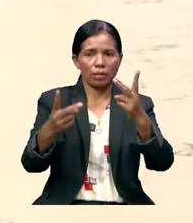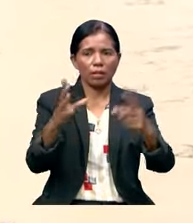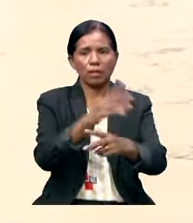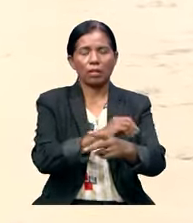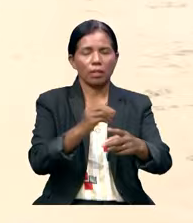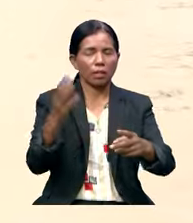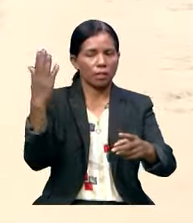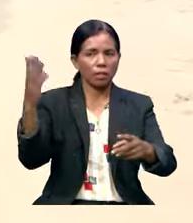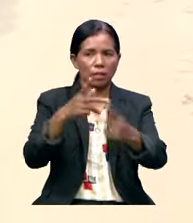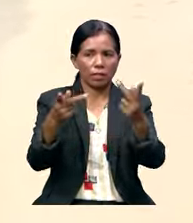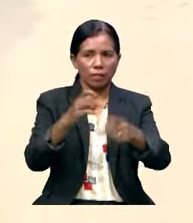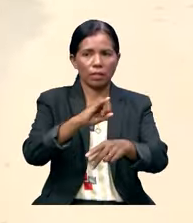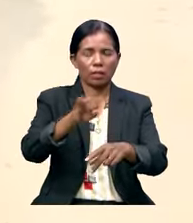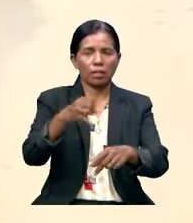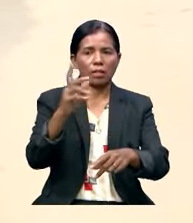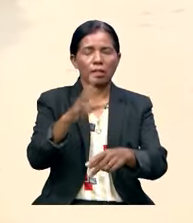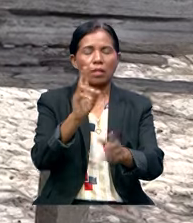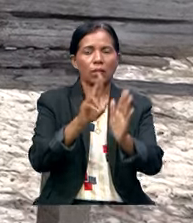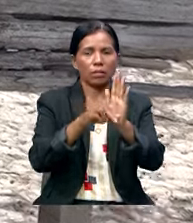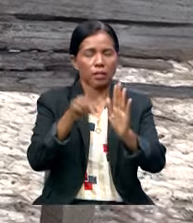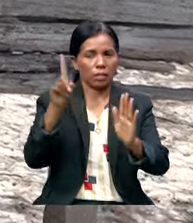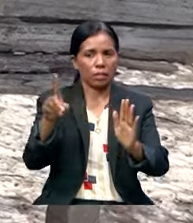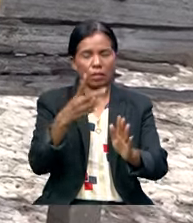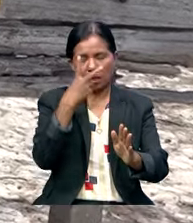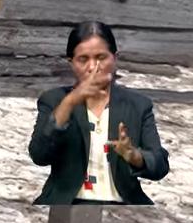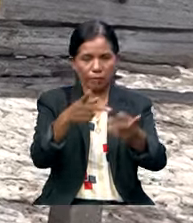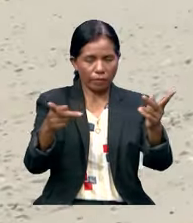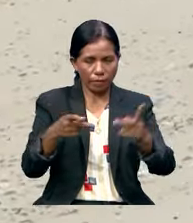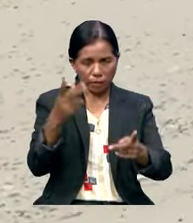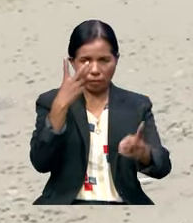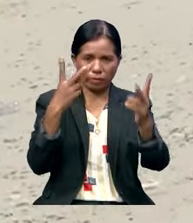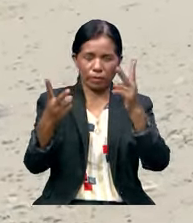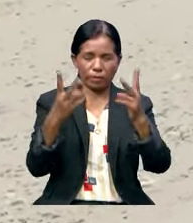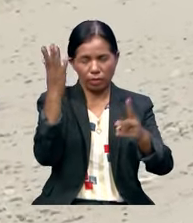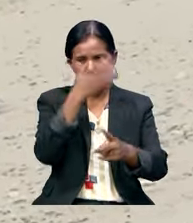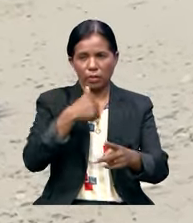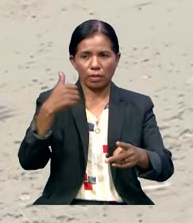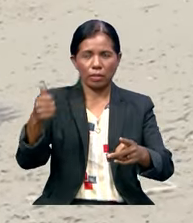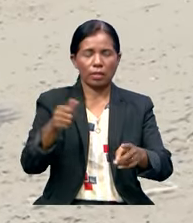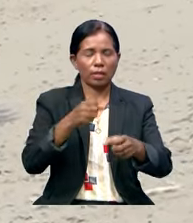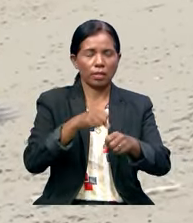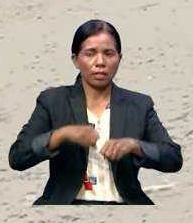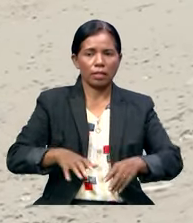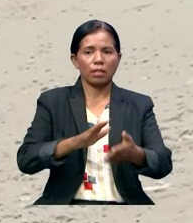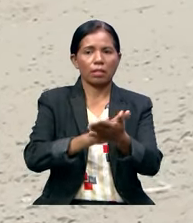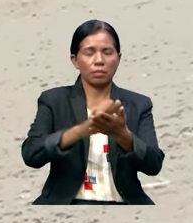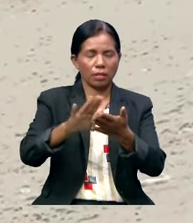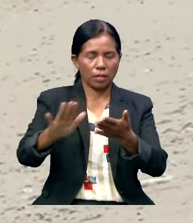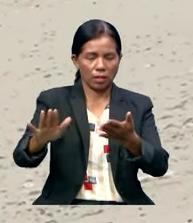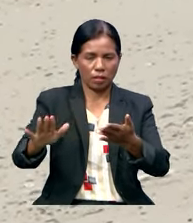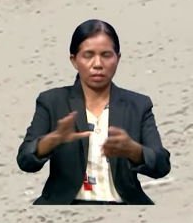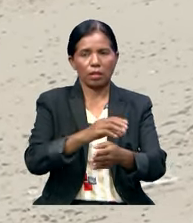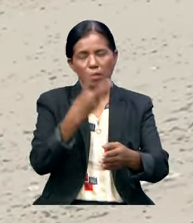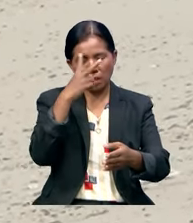passatempo e a Ilha Zaco durante horasida nialaran pude explorar fatem turismo nebe fura Tassi nebe mos honia rehenek mutin,